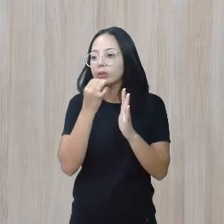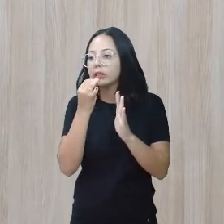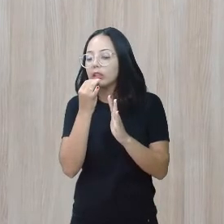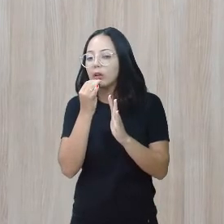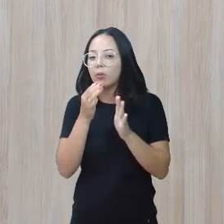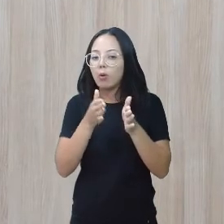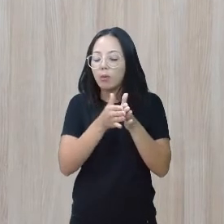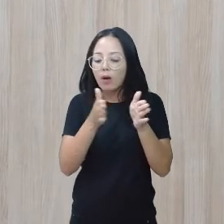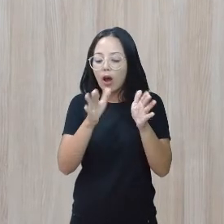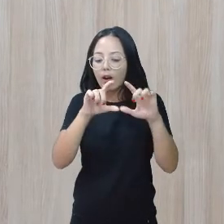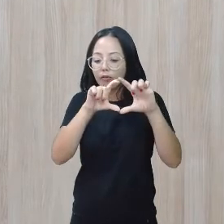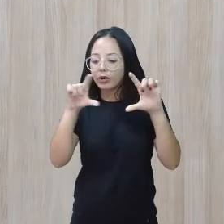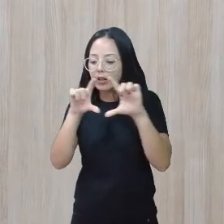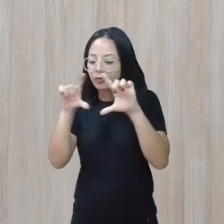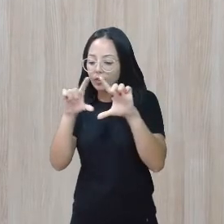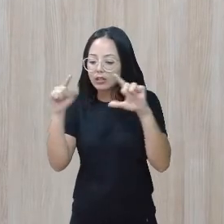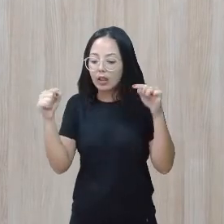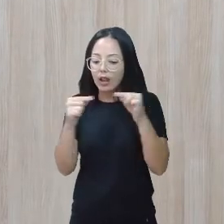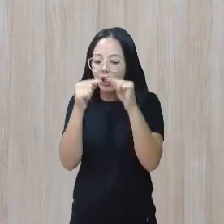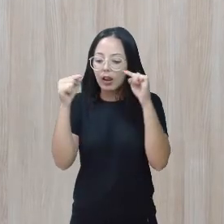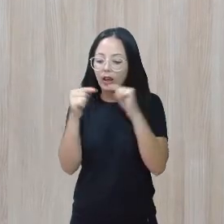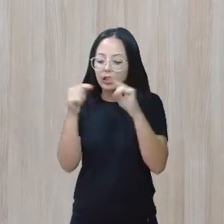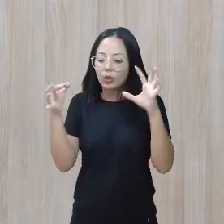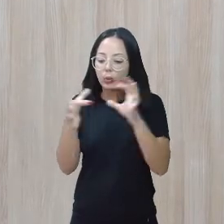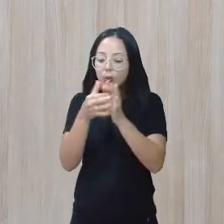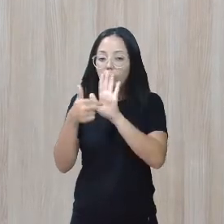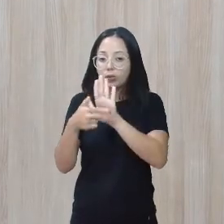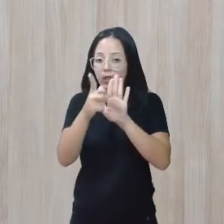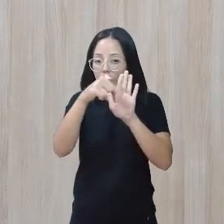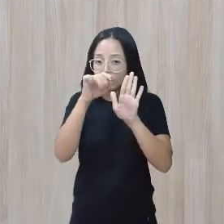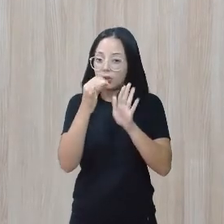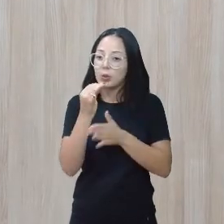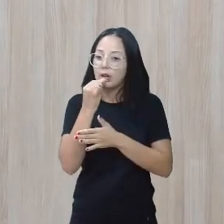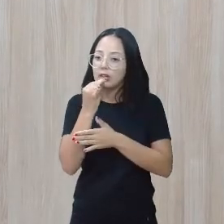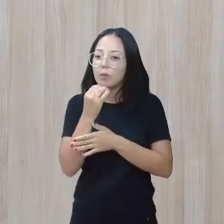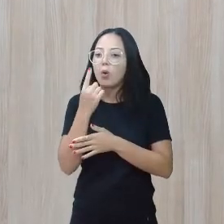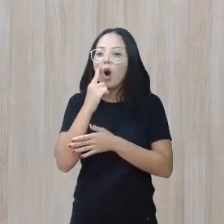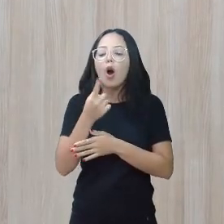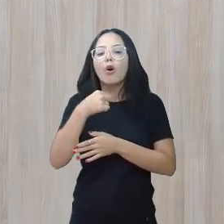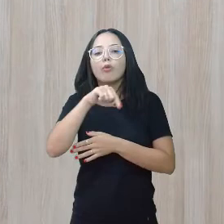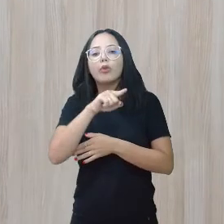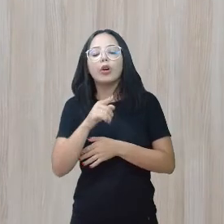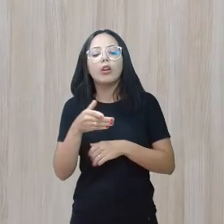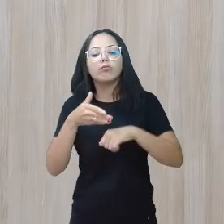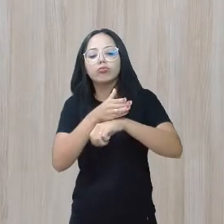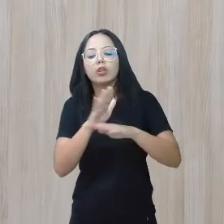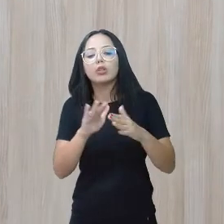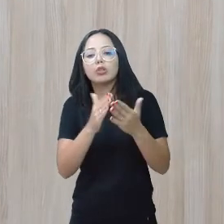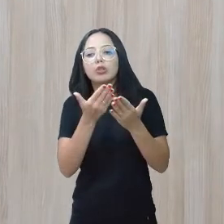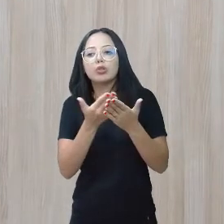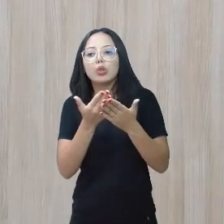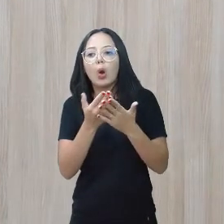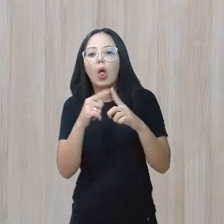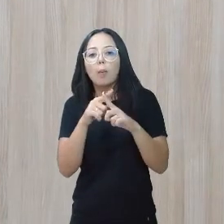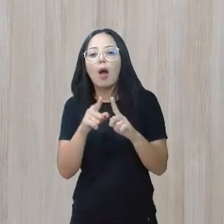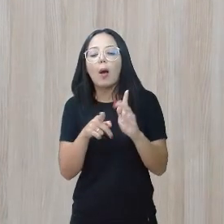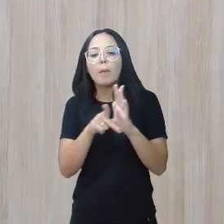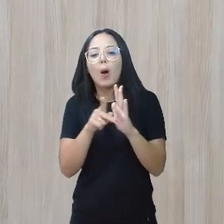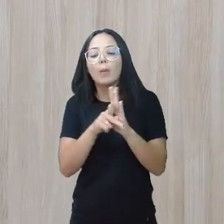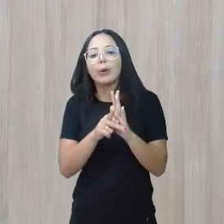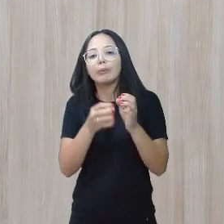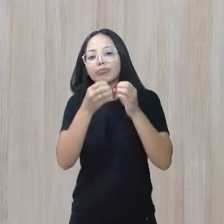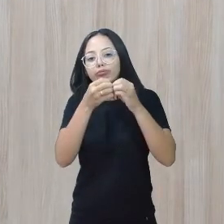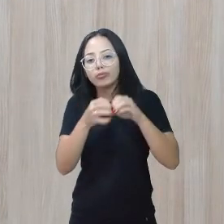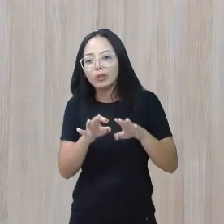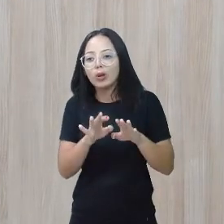entre períodos, entre sentenças. Então, eu trouxe aqui um exemplo, foi à escola e lá se acidentou. Então, a